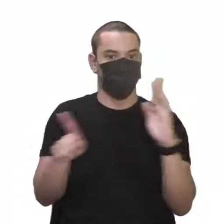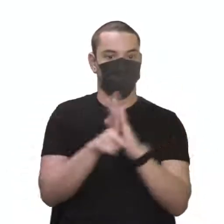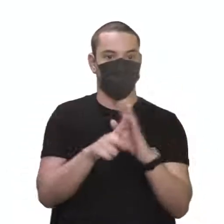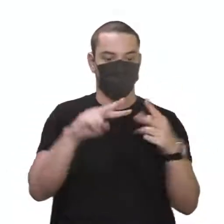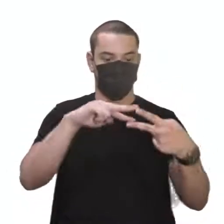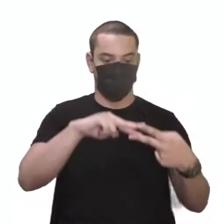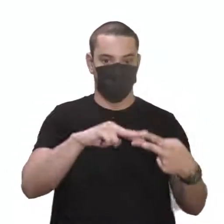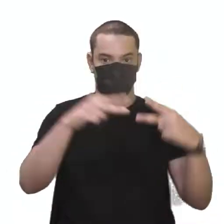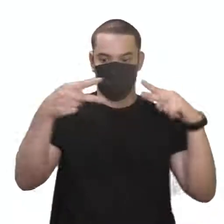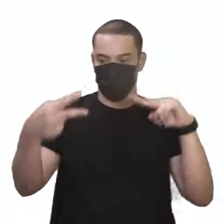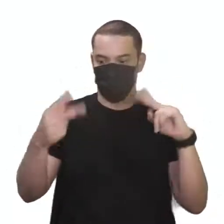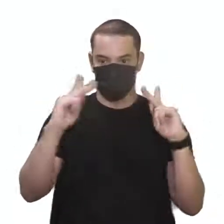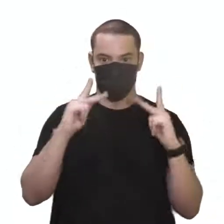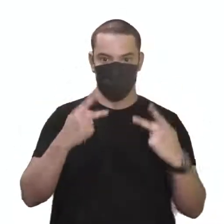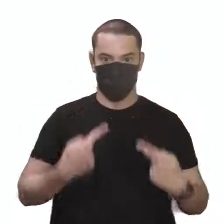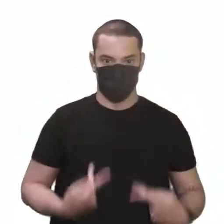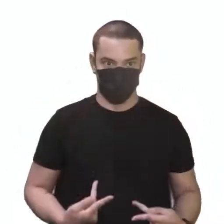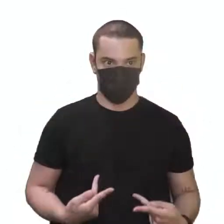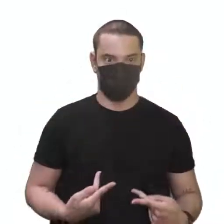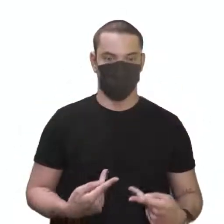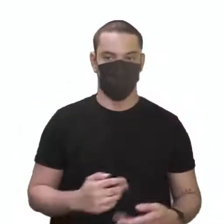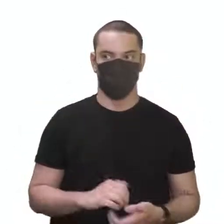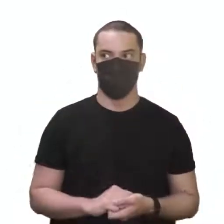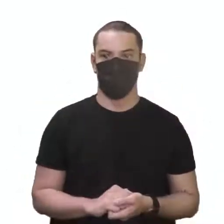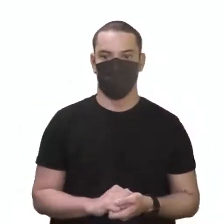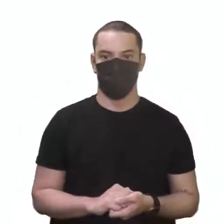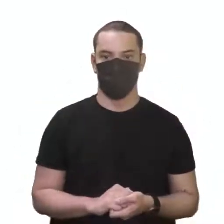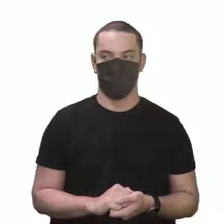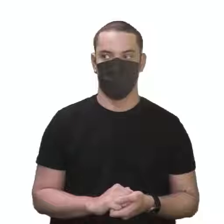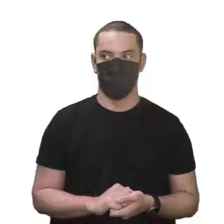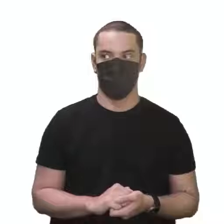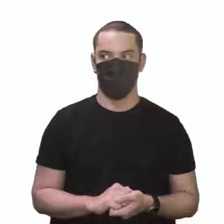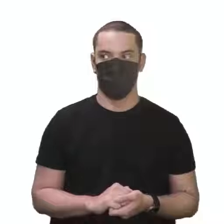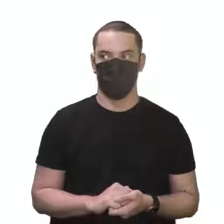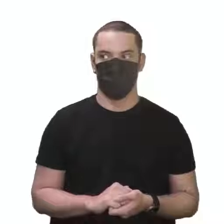genoma, agora aqui para mim. Vamos lá?